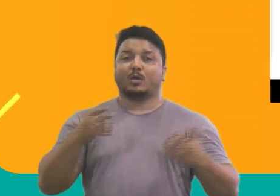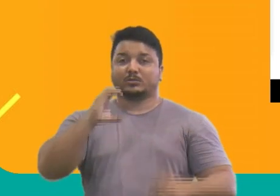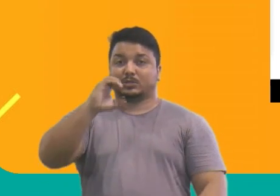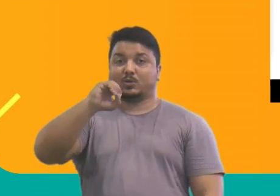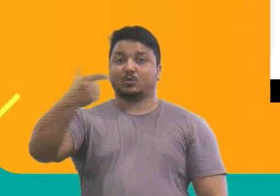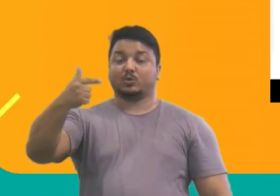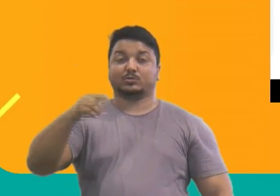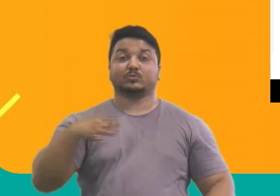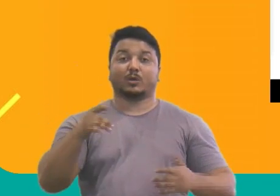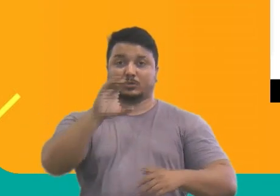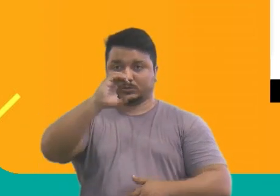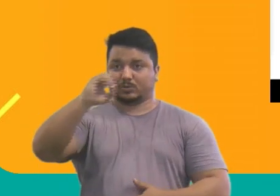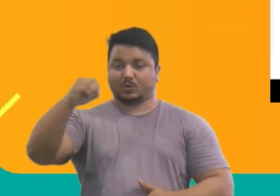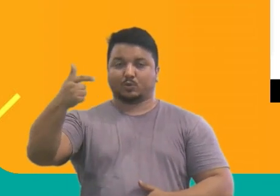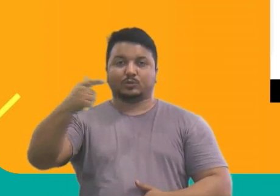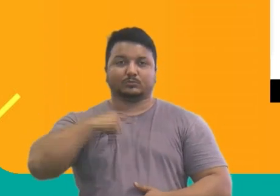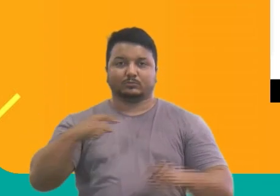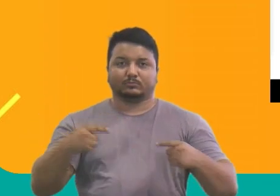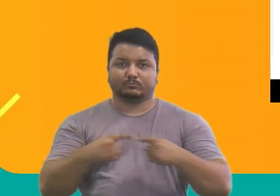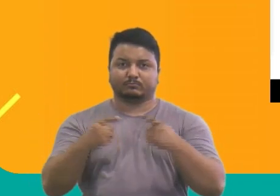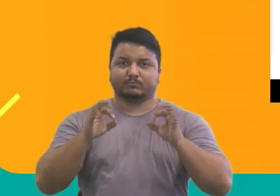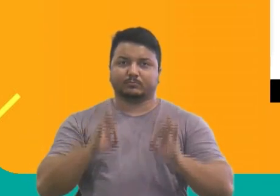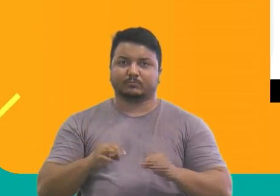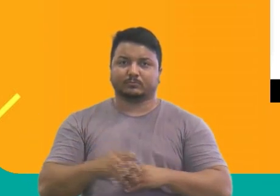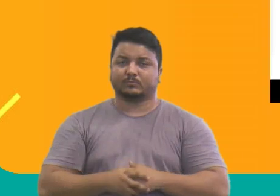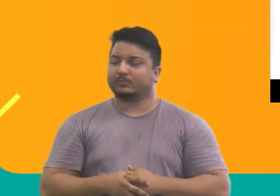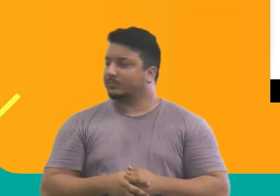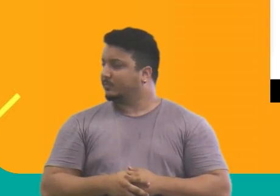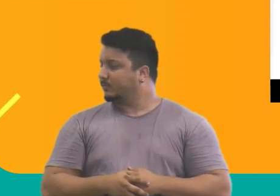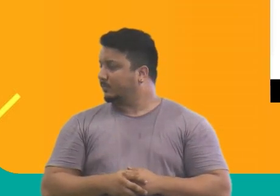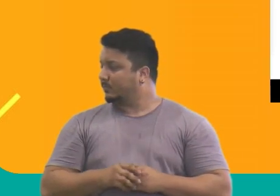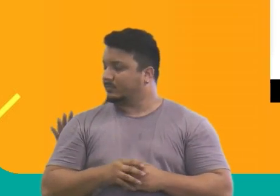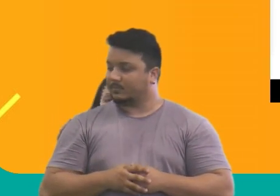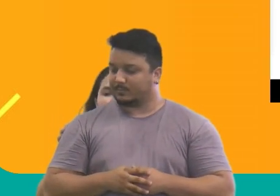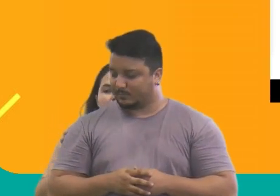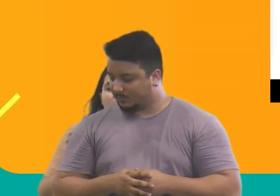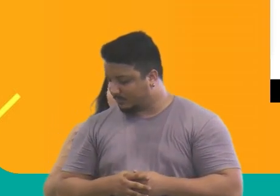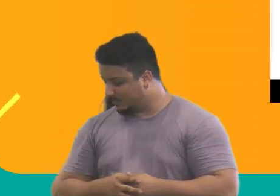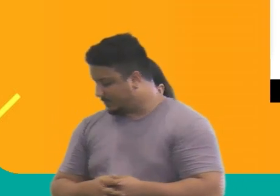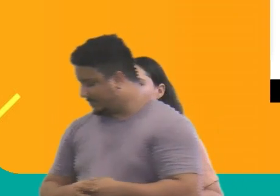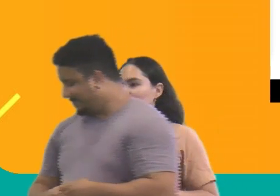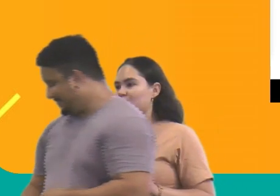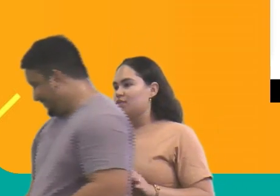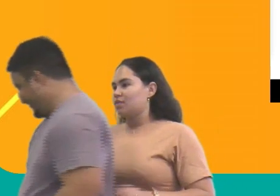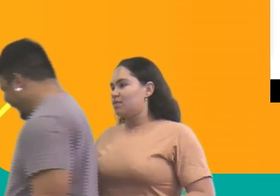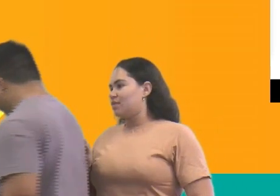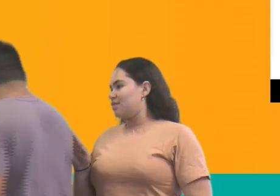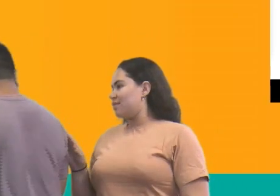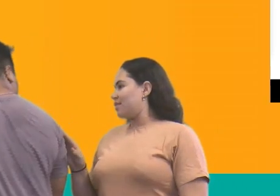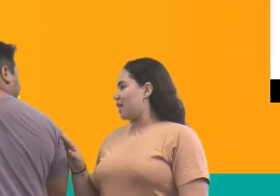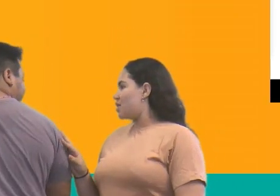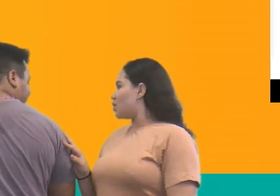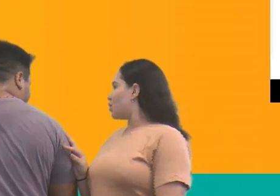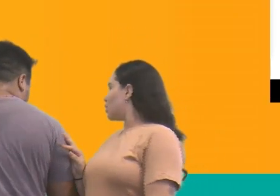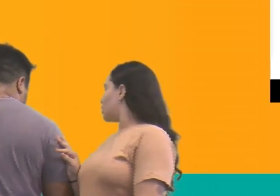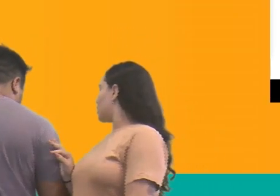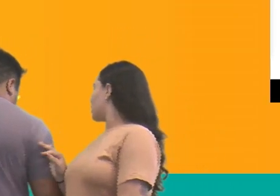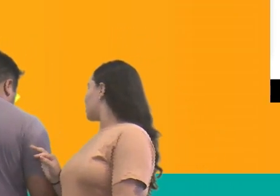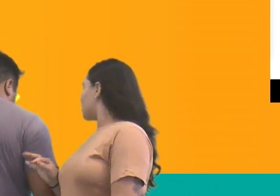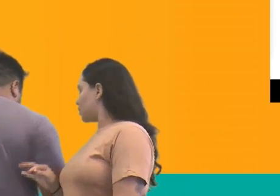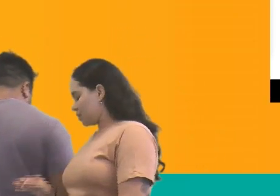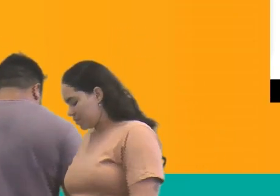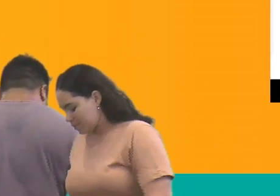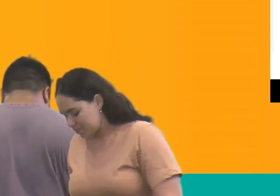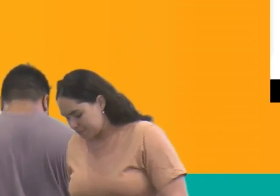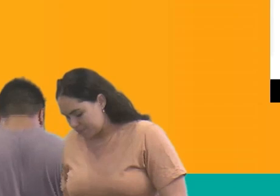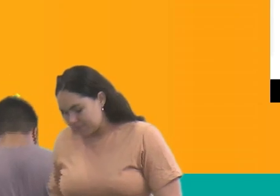Opa, primeira substância, CO2. Se eu já chego aqui numa pergunta, no comando de pergunta, sobre uma substância, eu tenho que